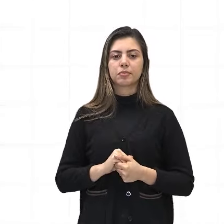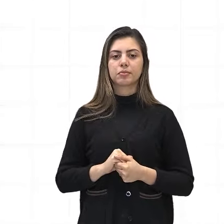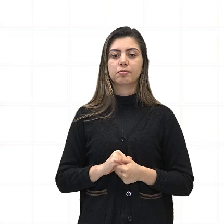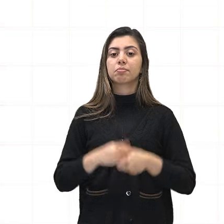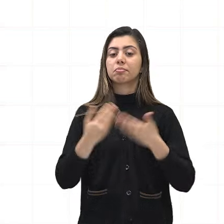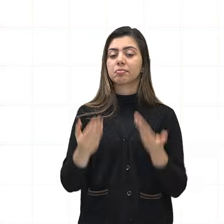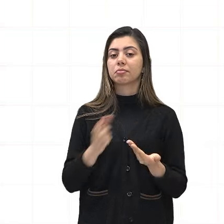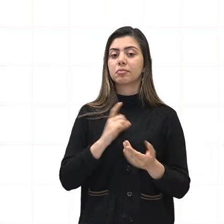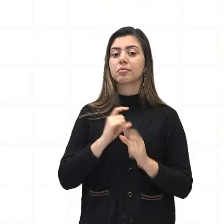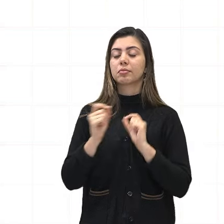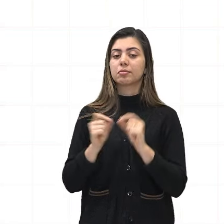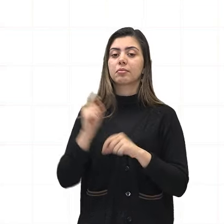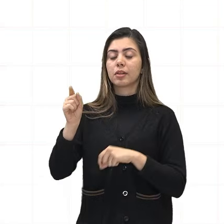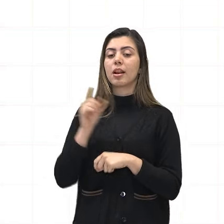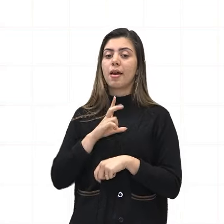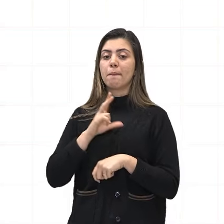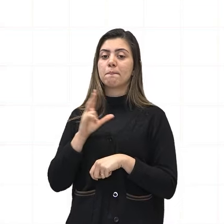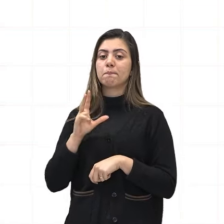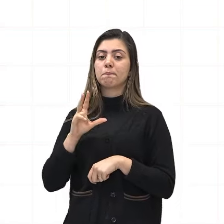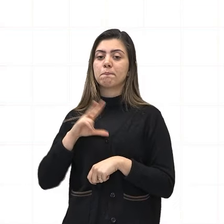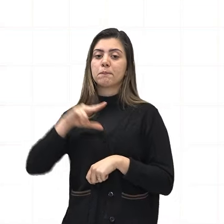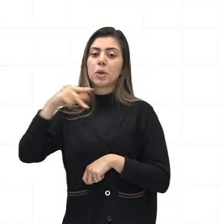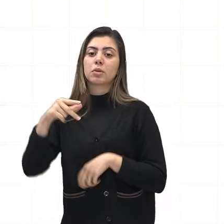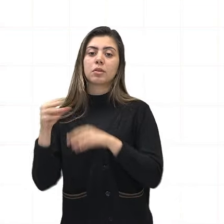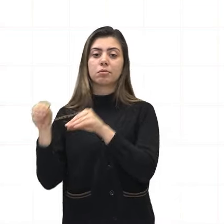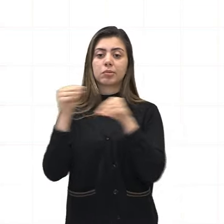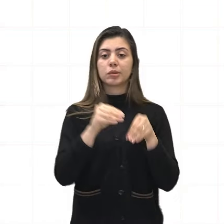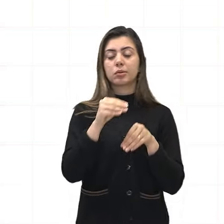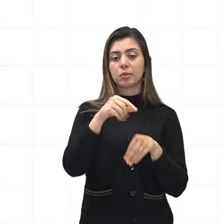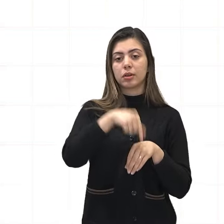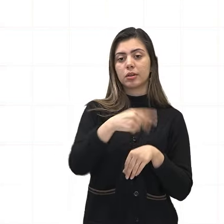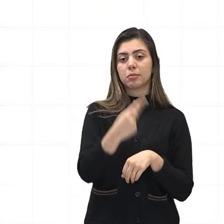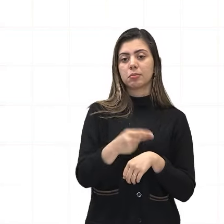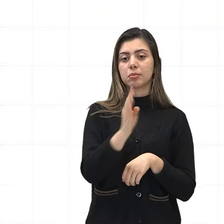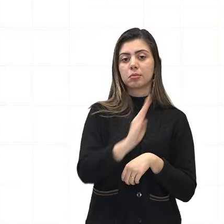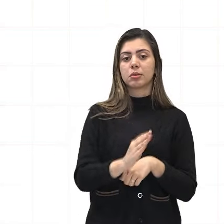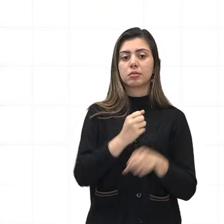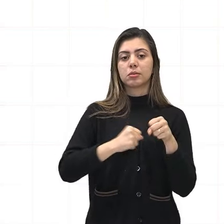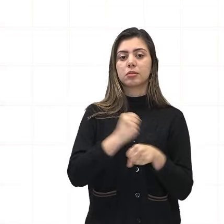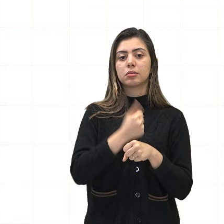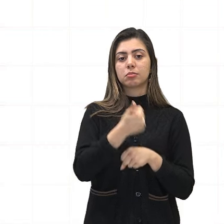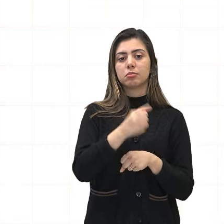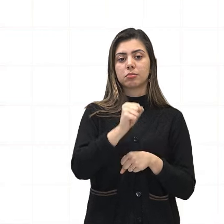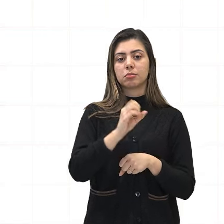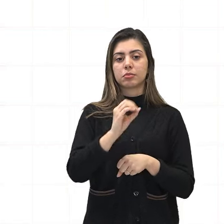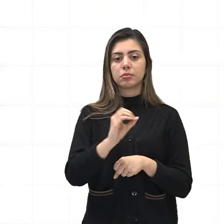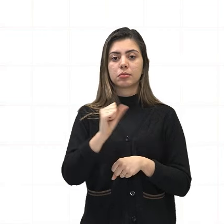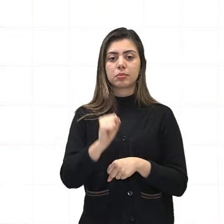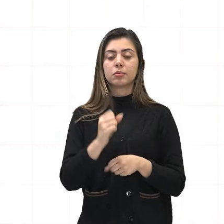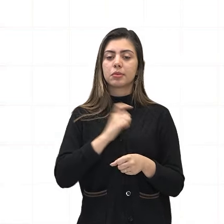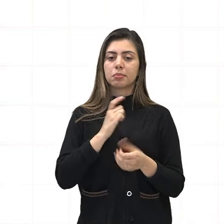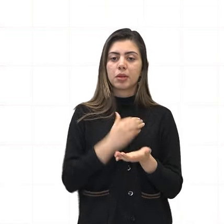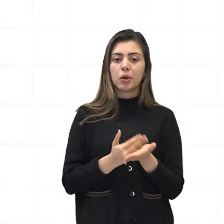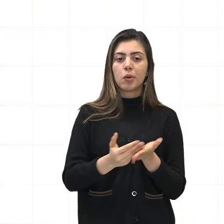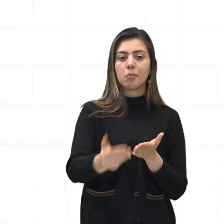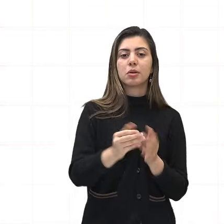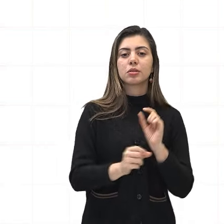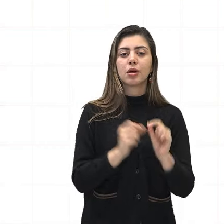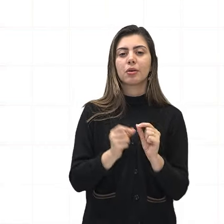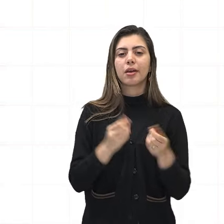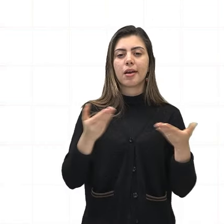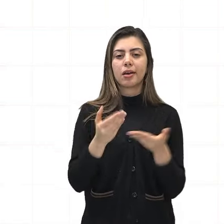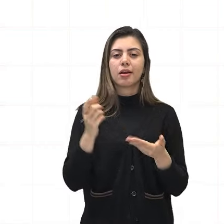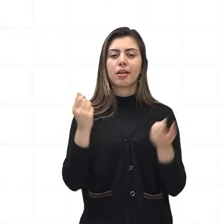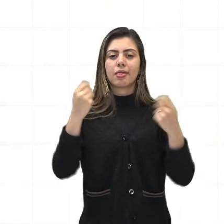A transferência da corte portuguesa para o Brasil em 1808 também teve um papel crucial, abrindo caminho para uma